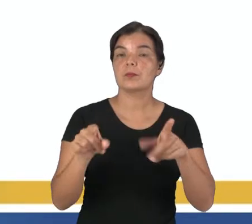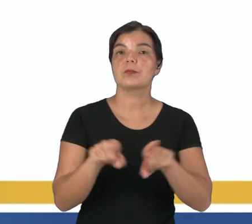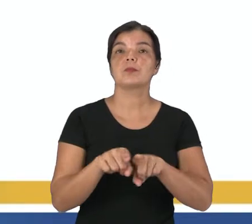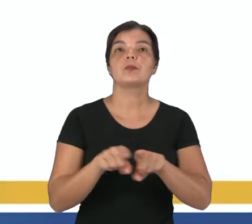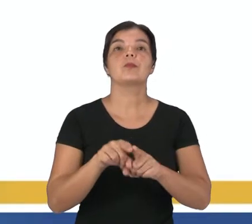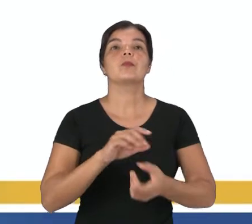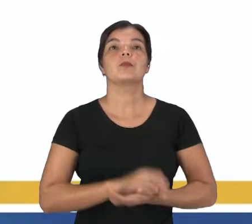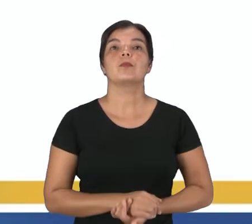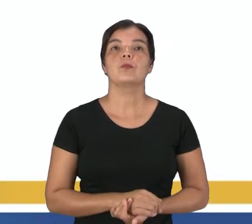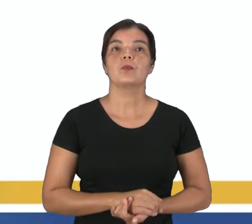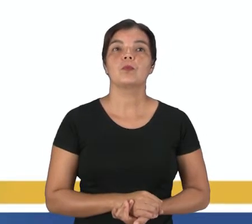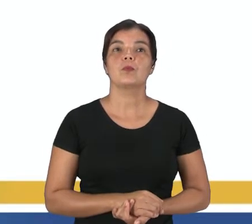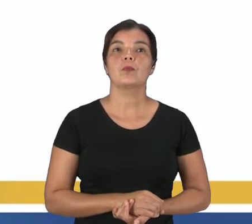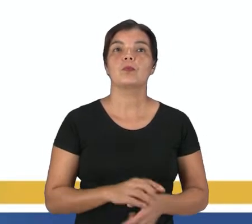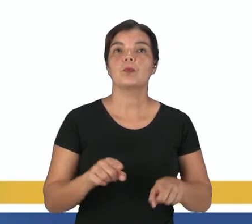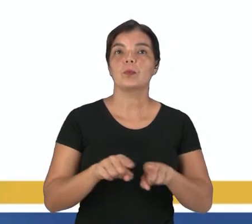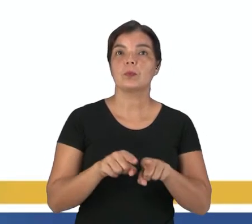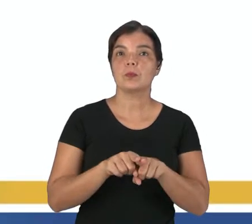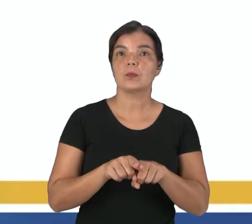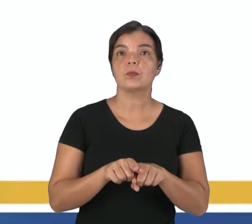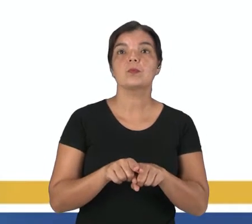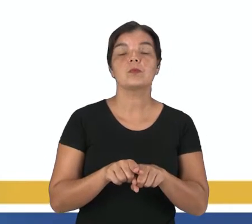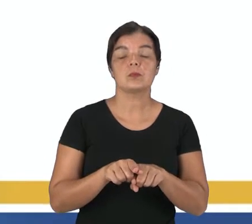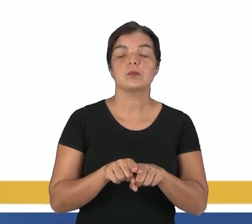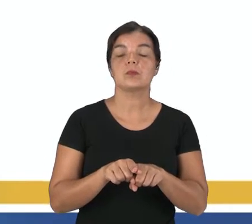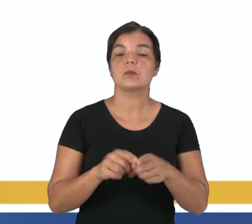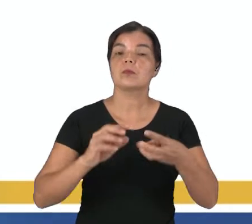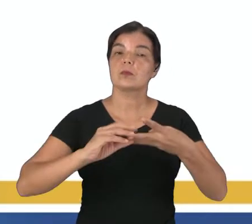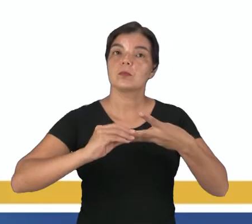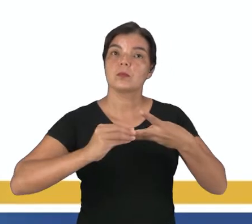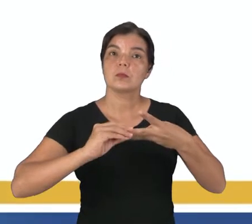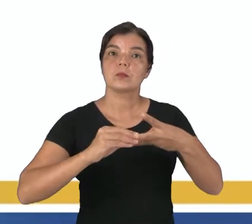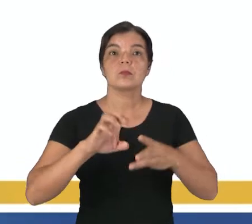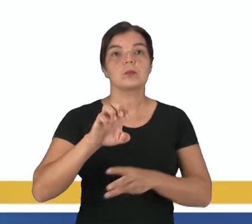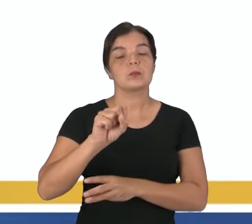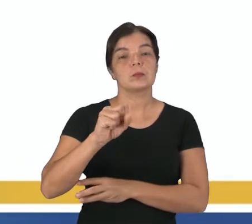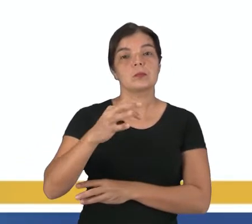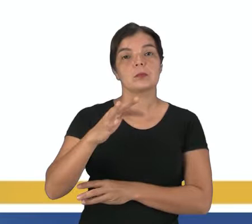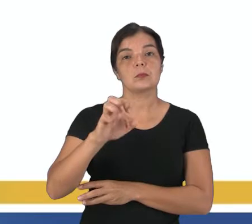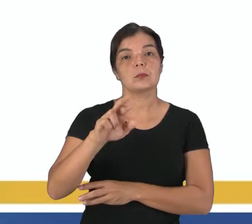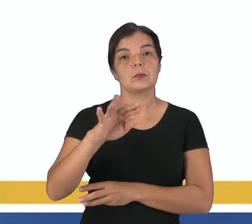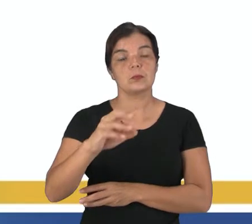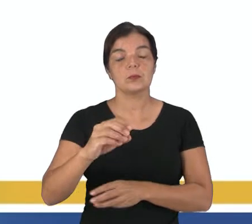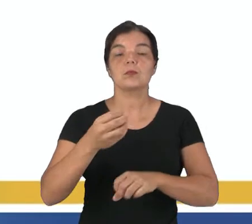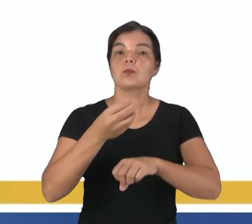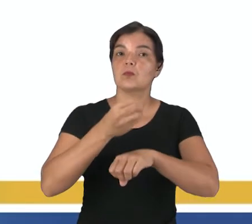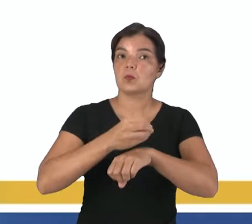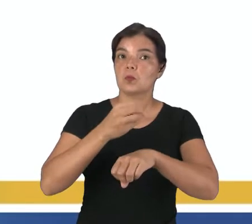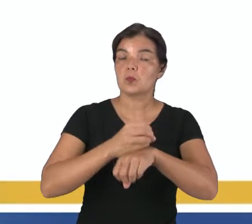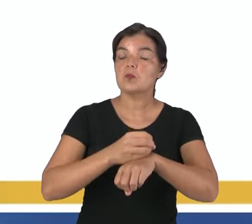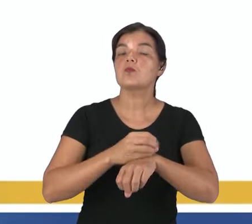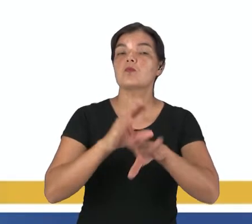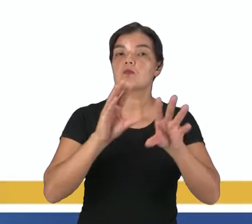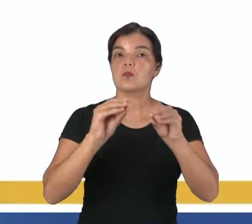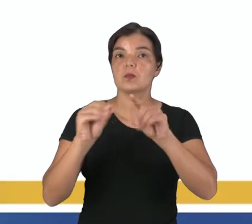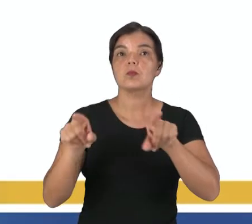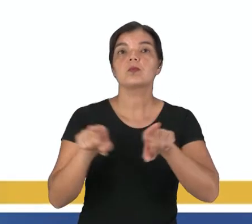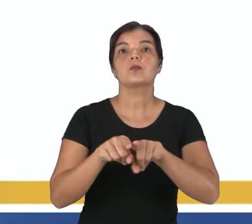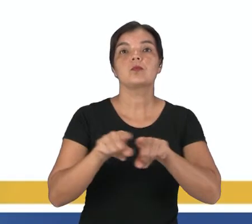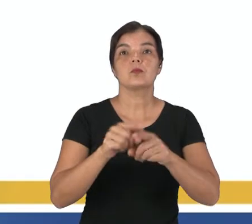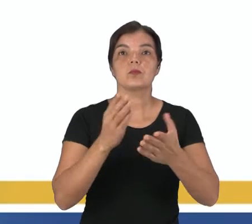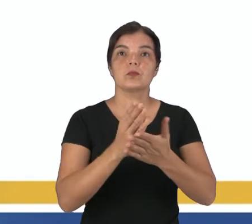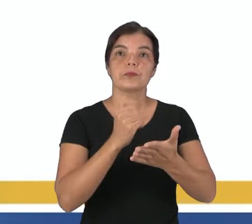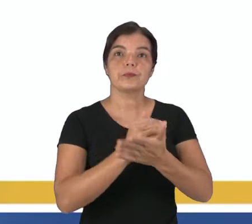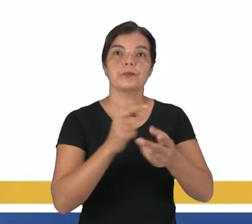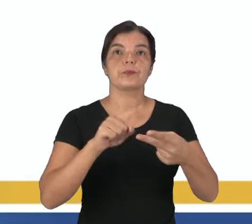como um leucócito esférico, né? Uma célula esférica, que apresenta um núcleo muito volumoso e podem